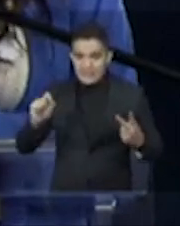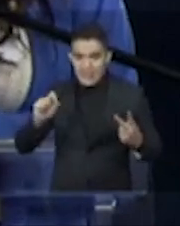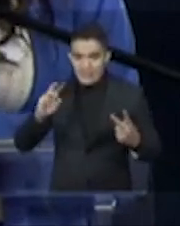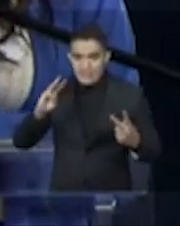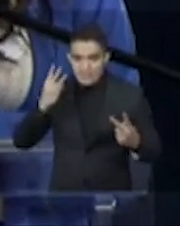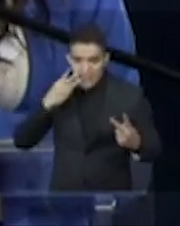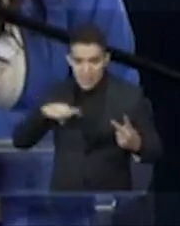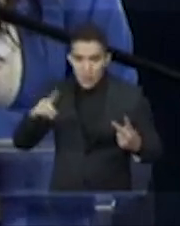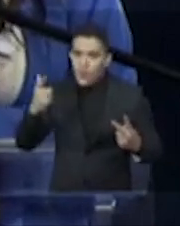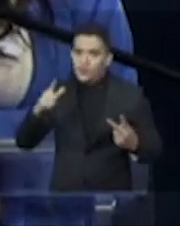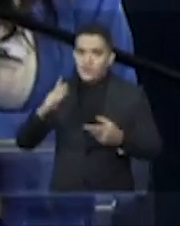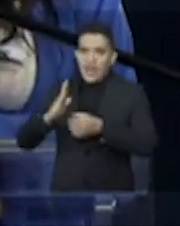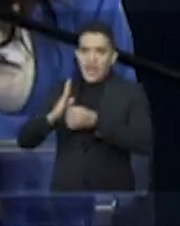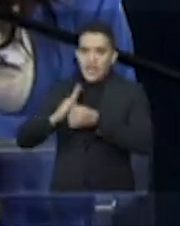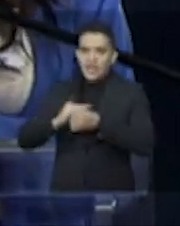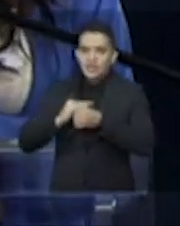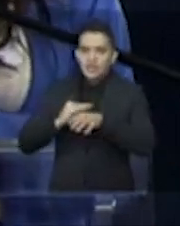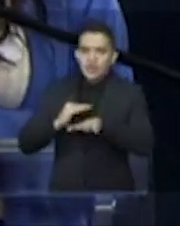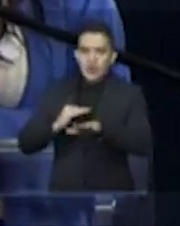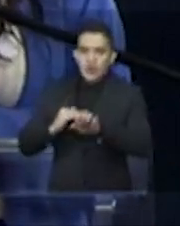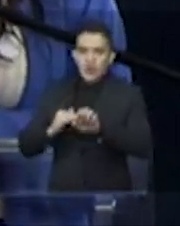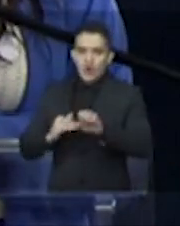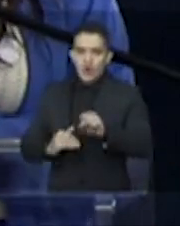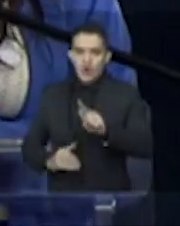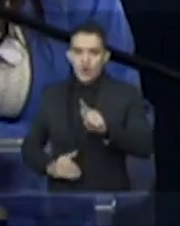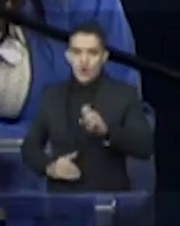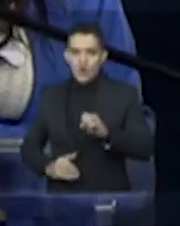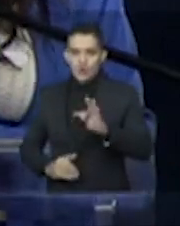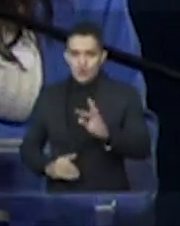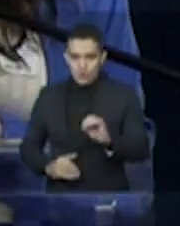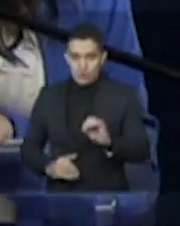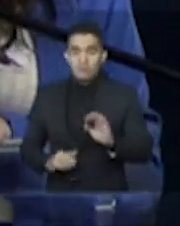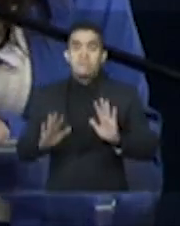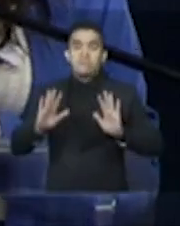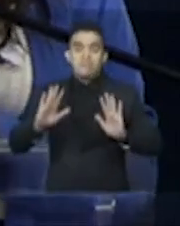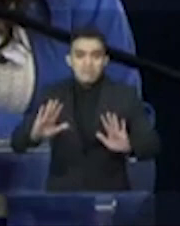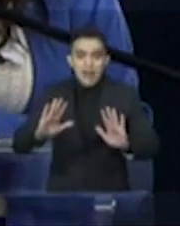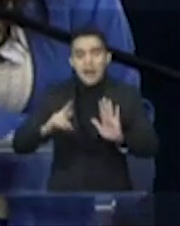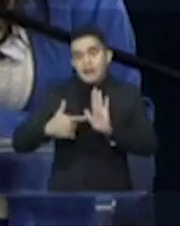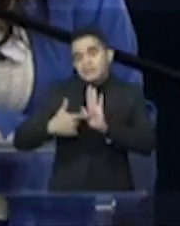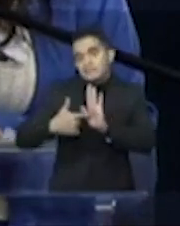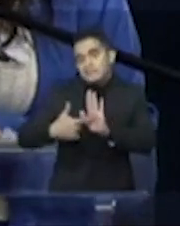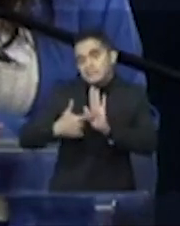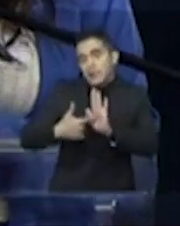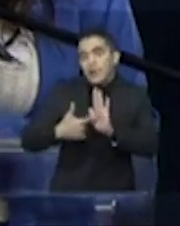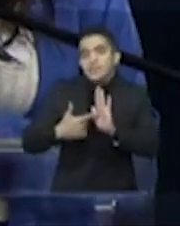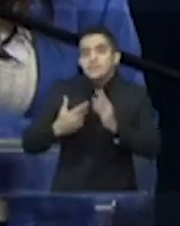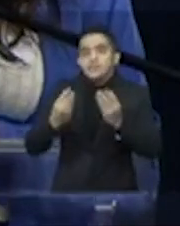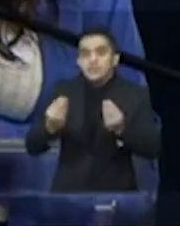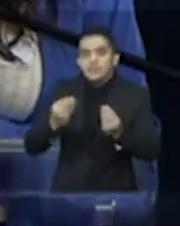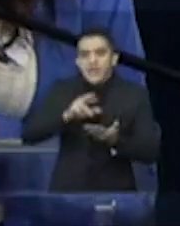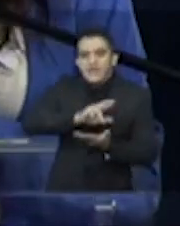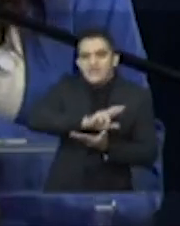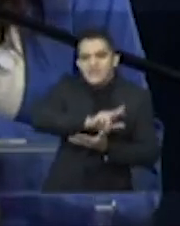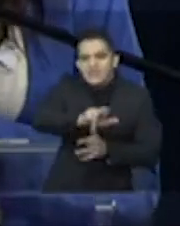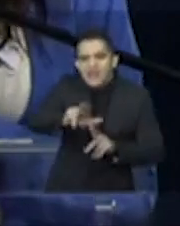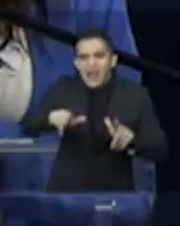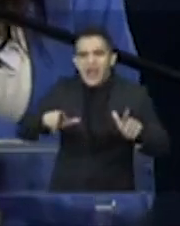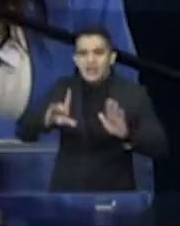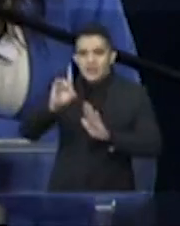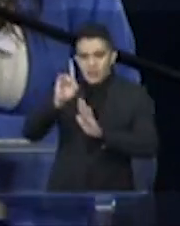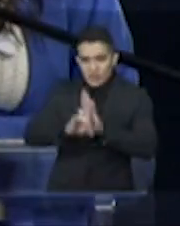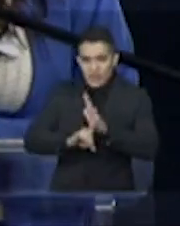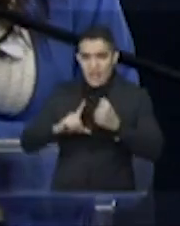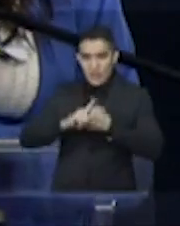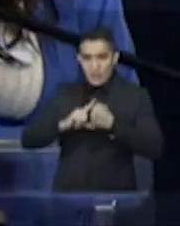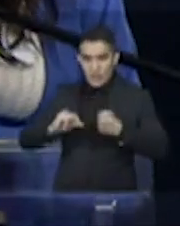O direito ao saneamento não está expressamente previsto na nossa Constituição, mas é um pressuposto para a realização de diversos direitos previstos no artigo